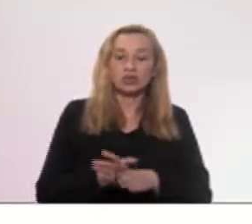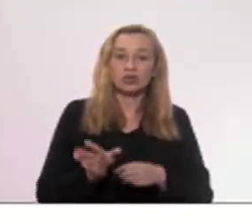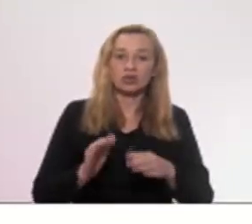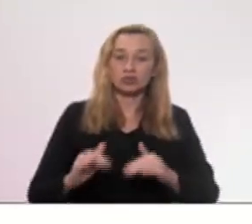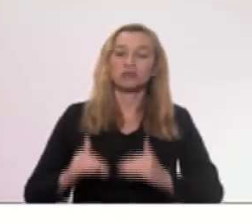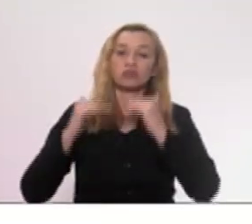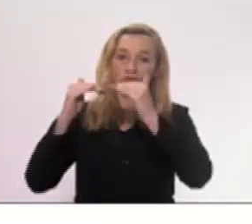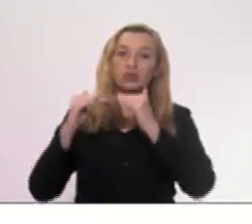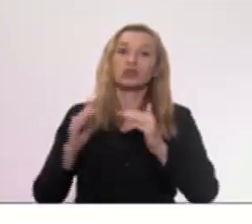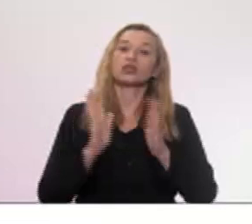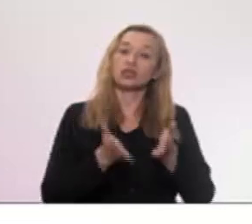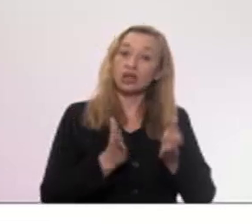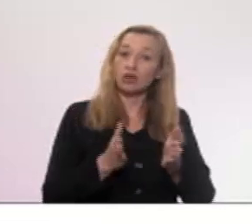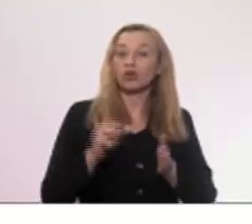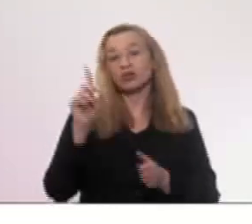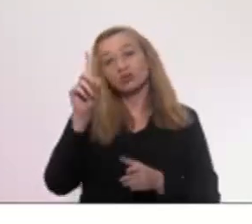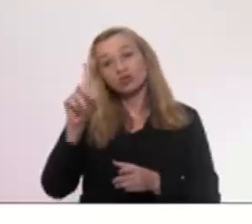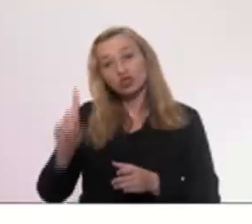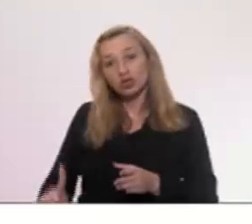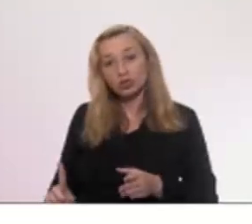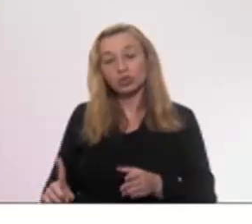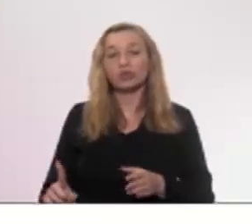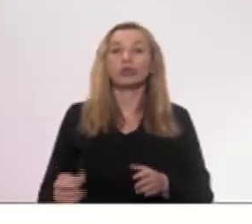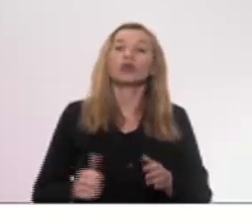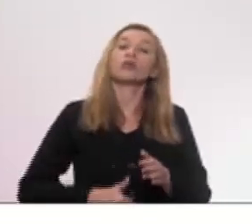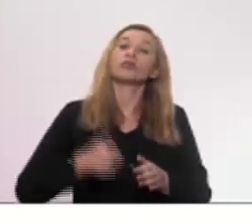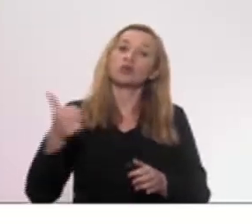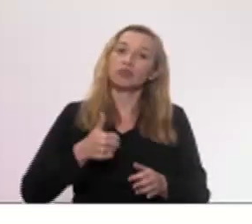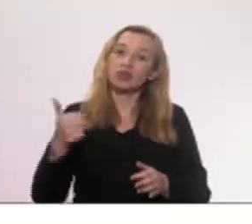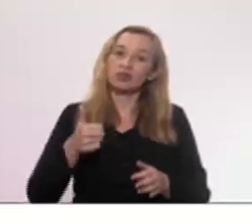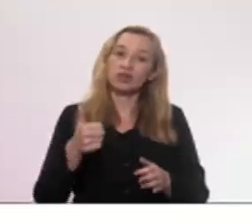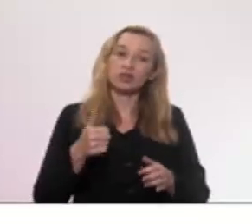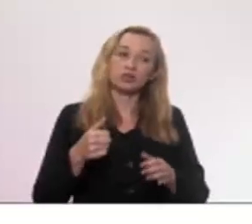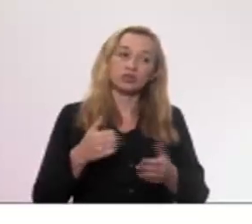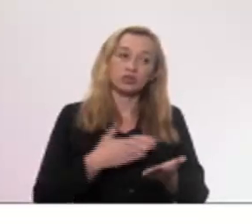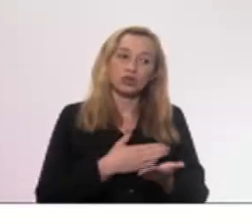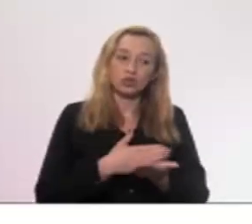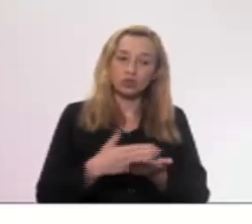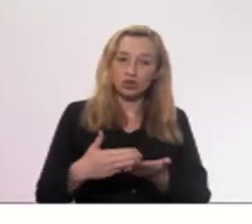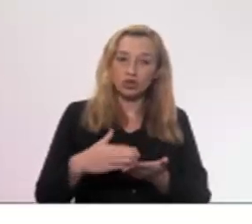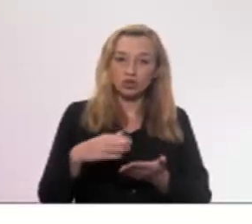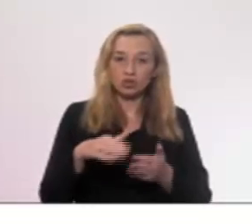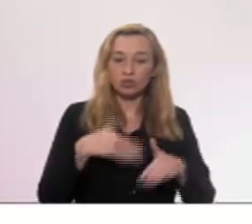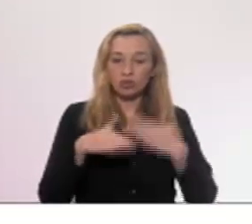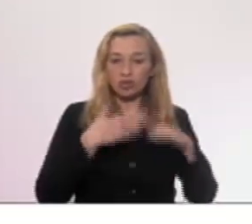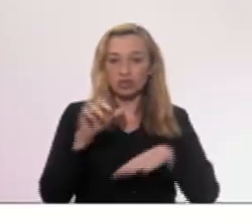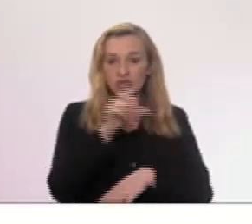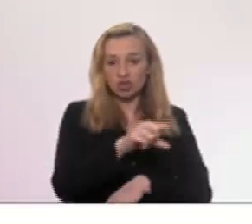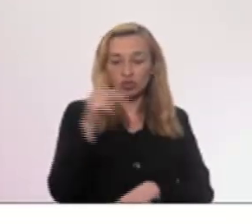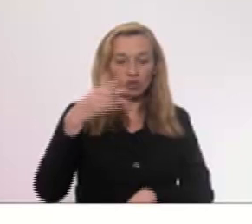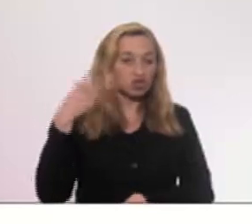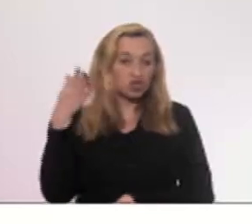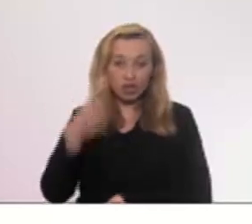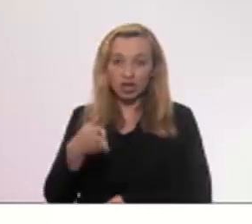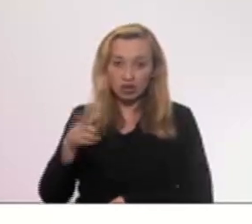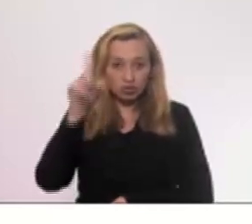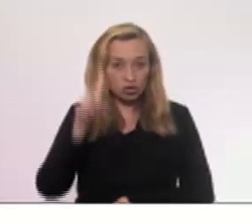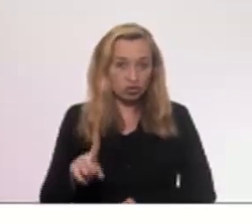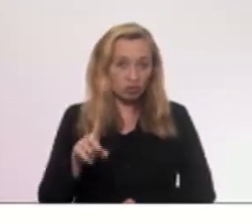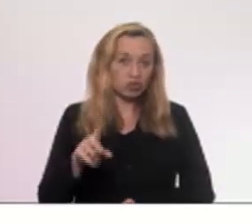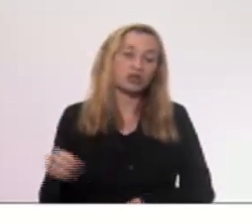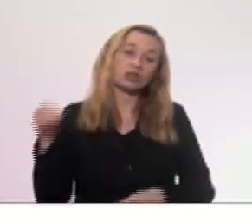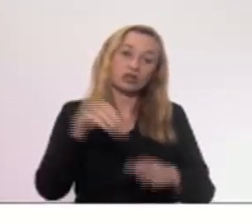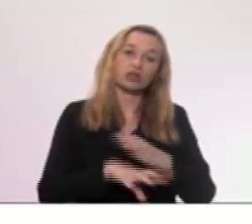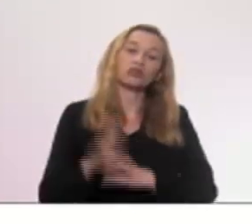reitor que pela primeira vez, desde a implantação do processo de escolha direta dos reitores das